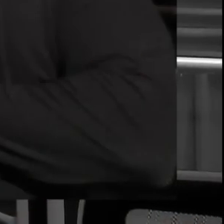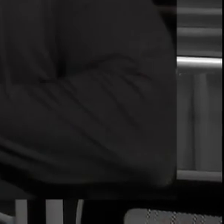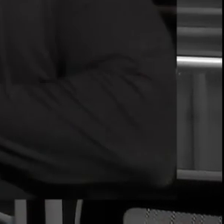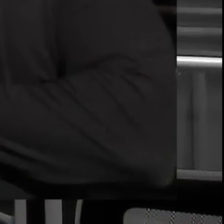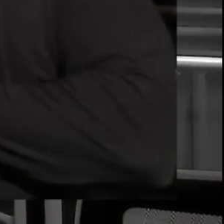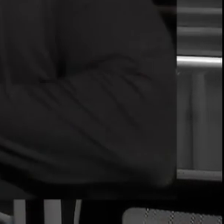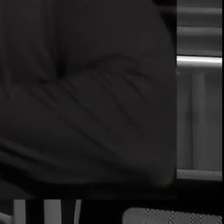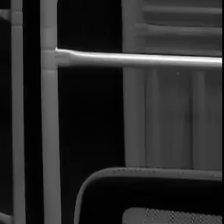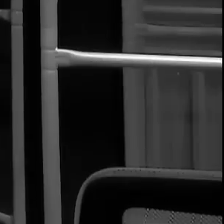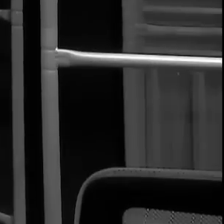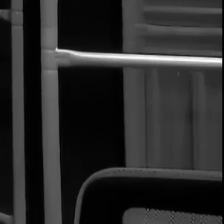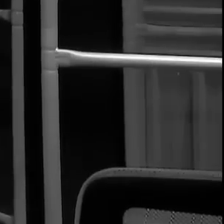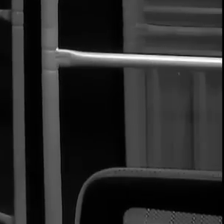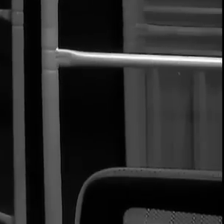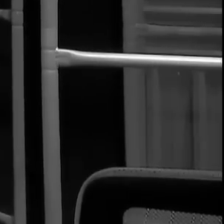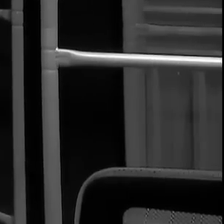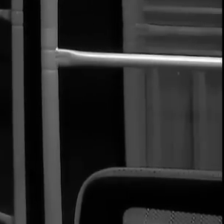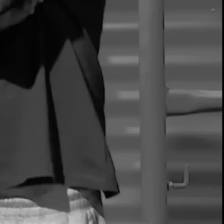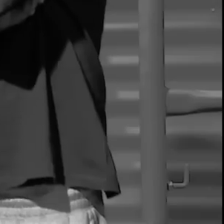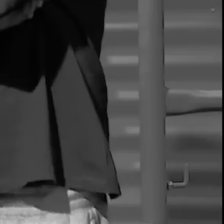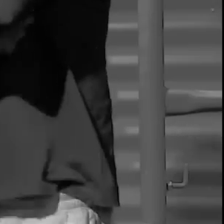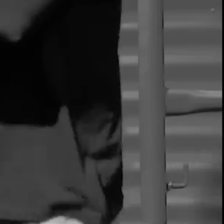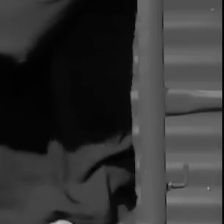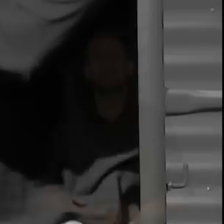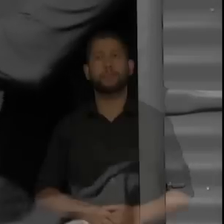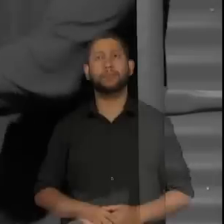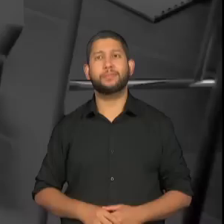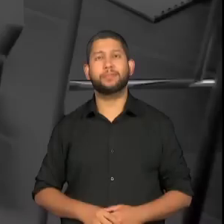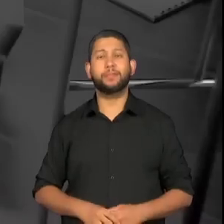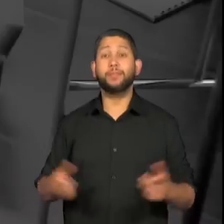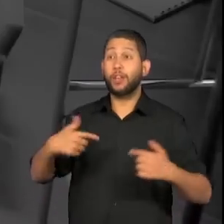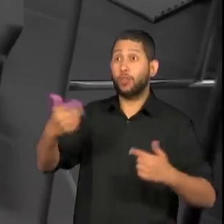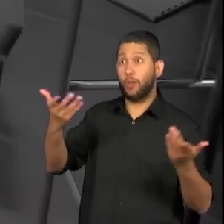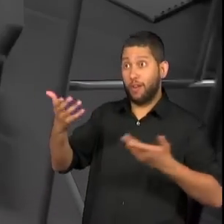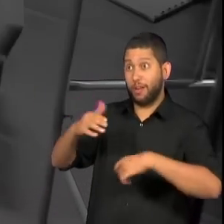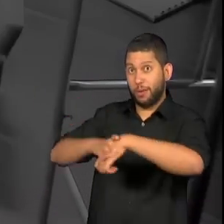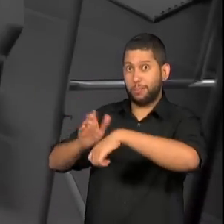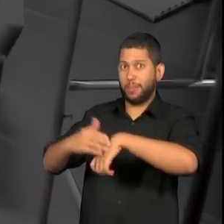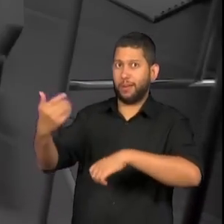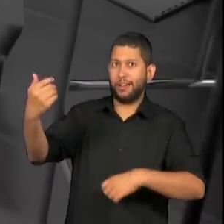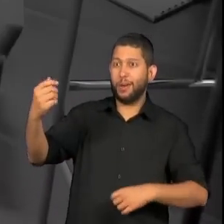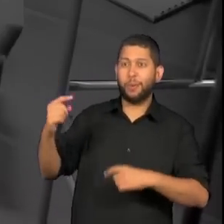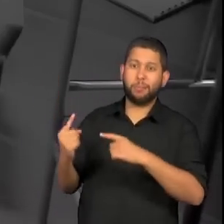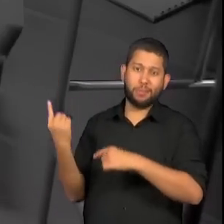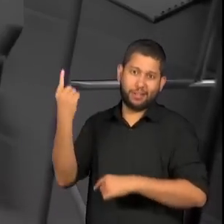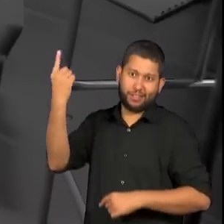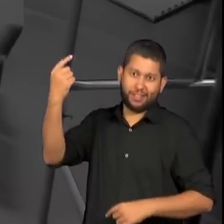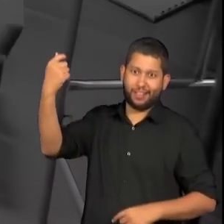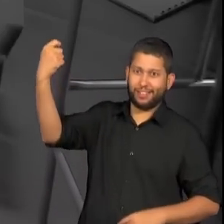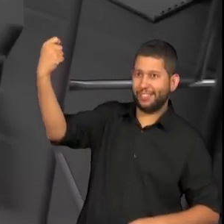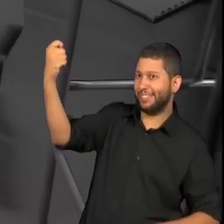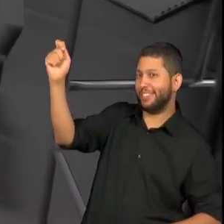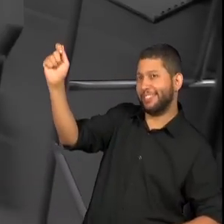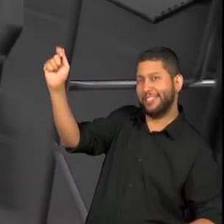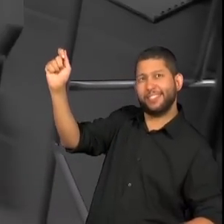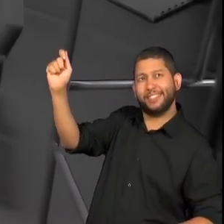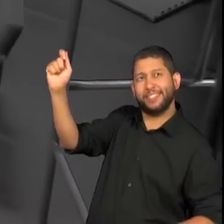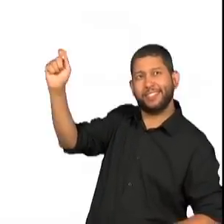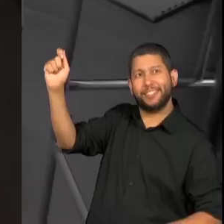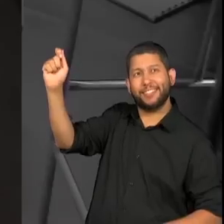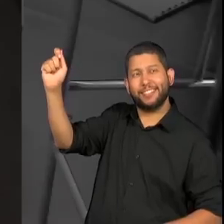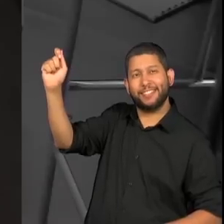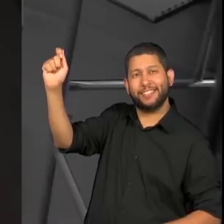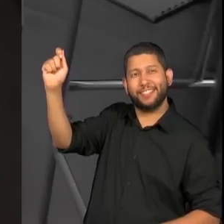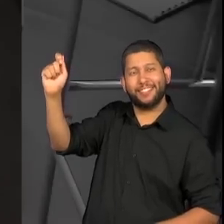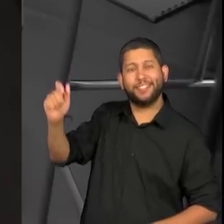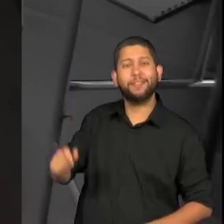A pessoa que é elegante, ó. Deixa eu tirar uma pra você com você. Com eu no primeiro plano e você é, lá. É, porque eu já vi que...